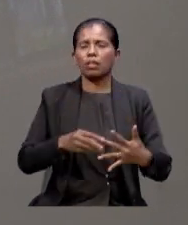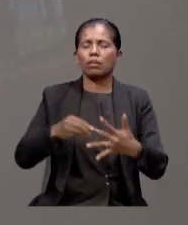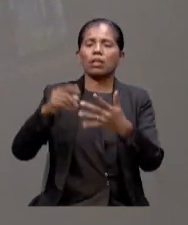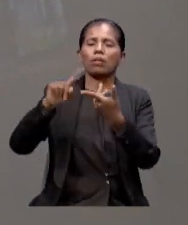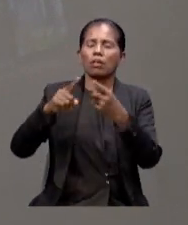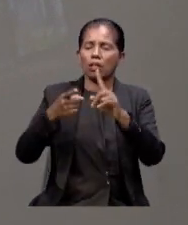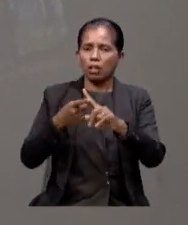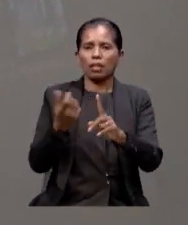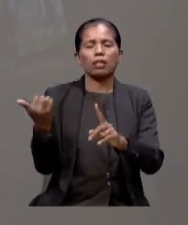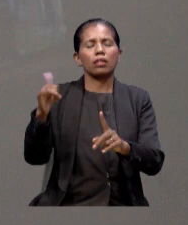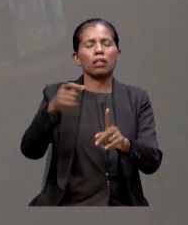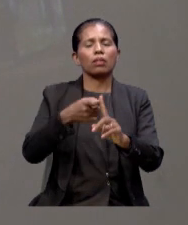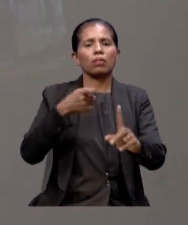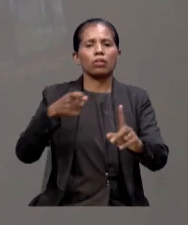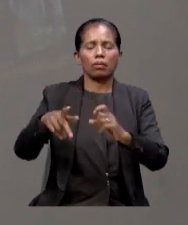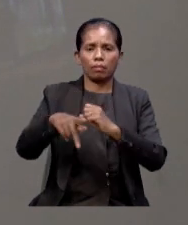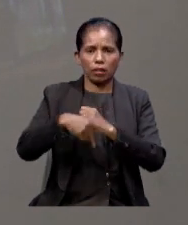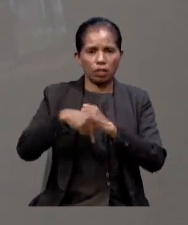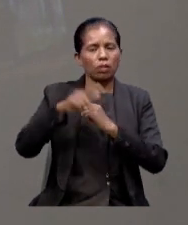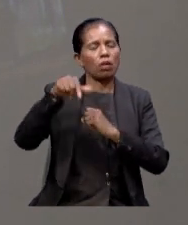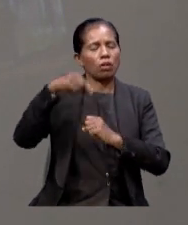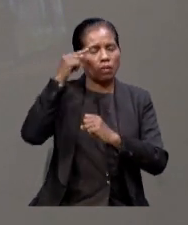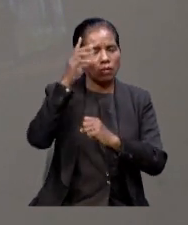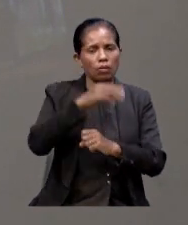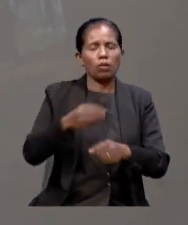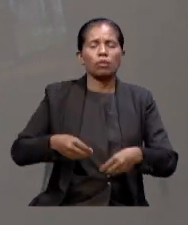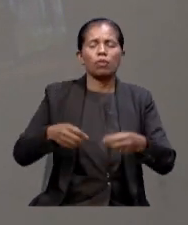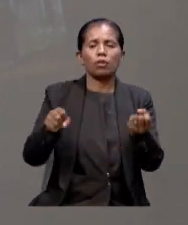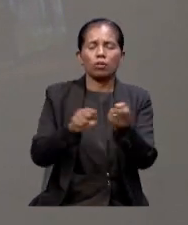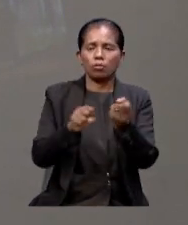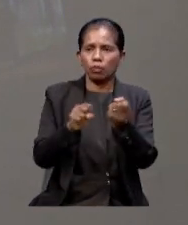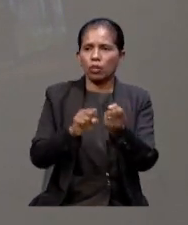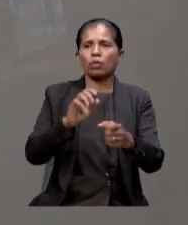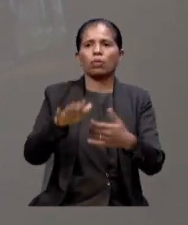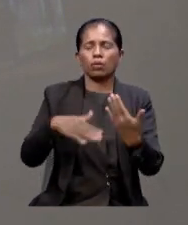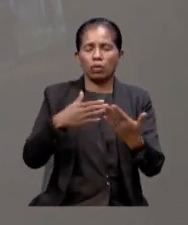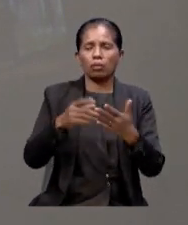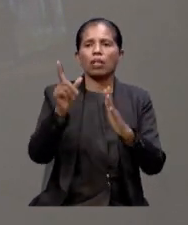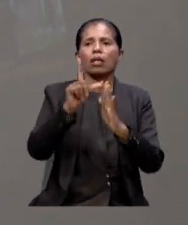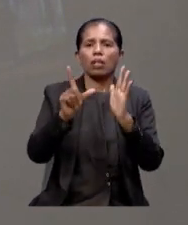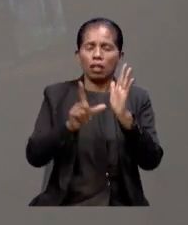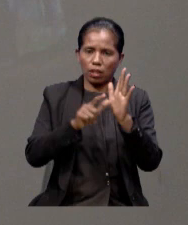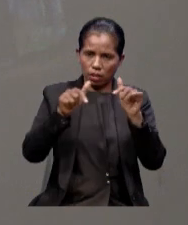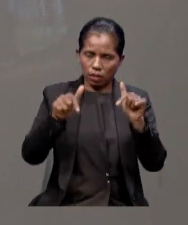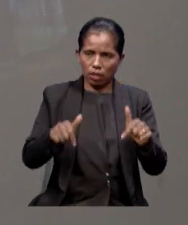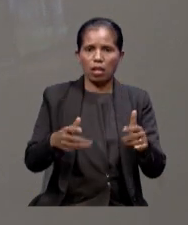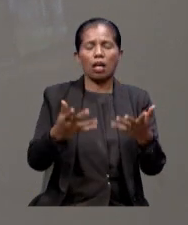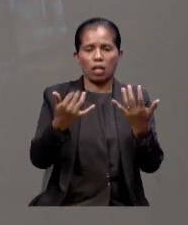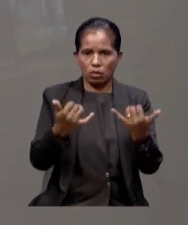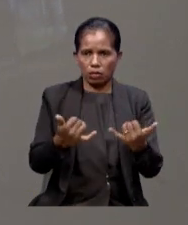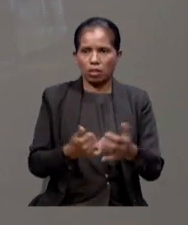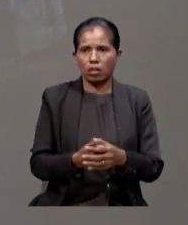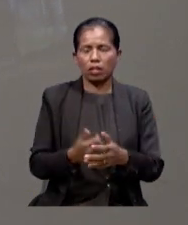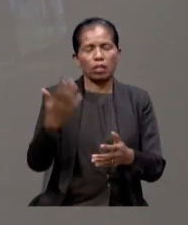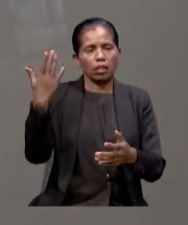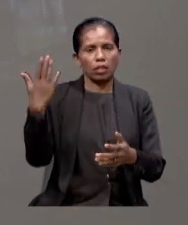usi bancada governo ninian, ne be mas fo apoio total. Ba lei idane e agora da dau e